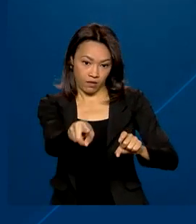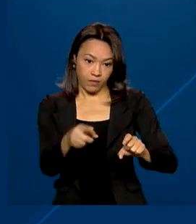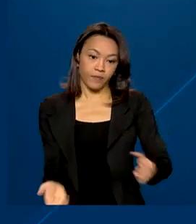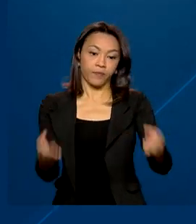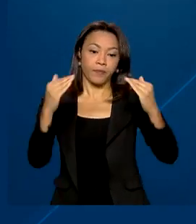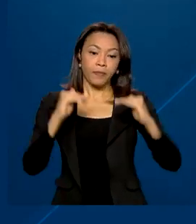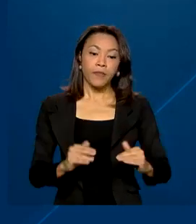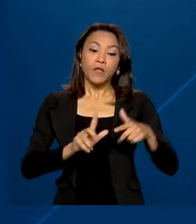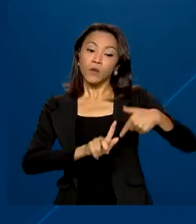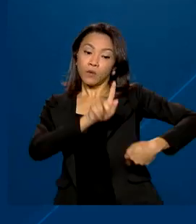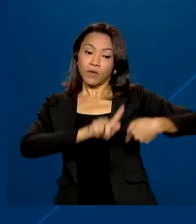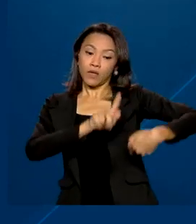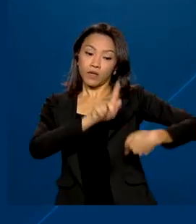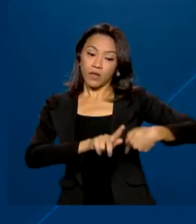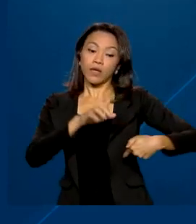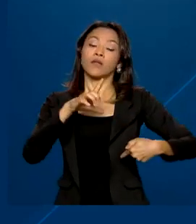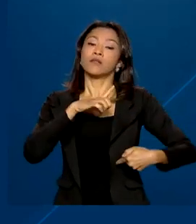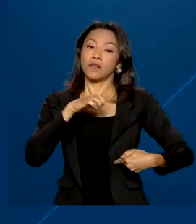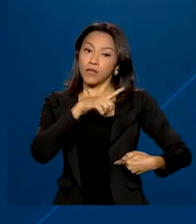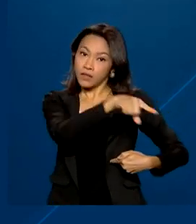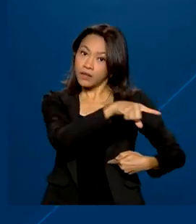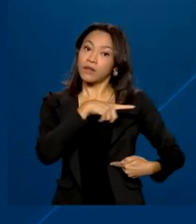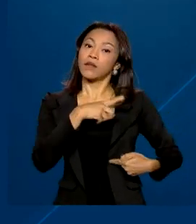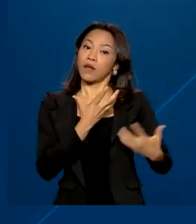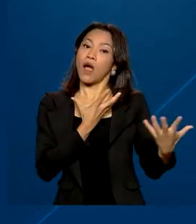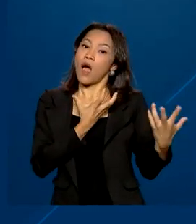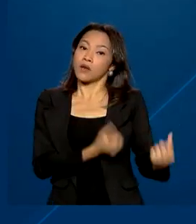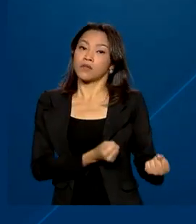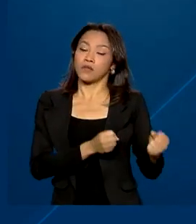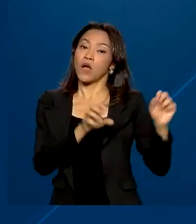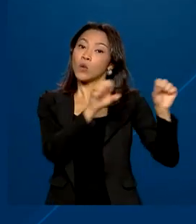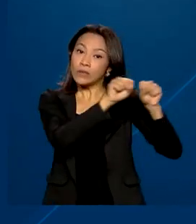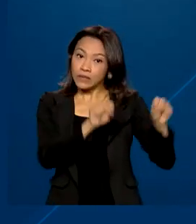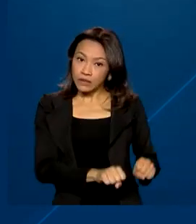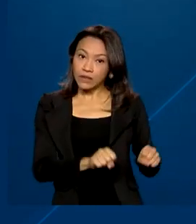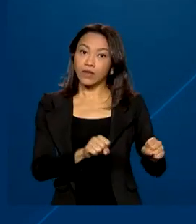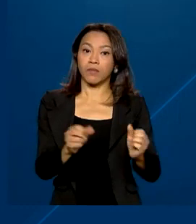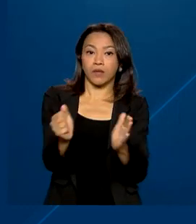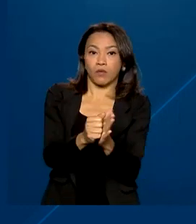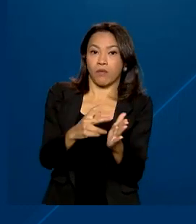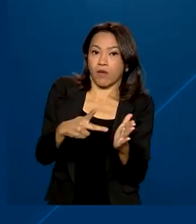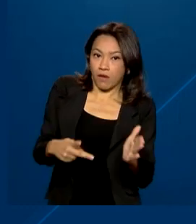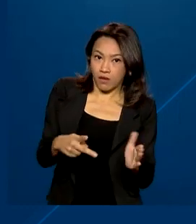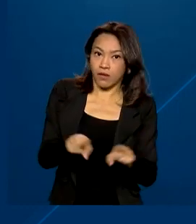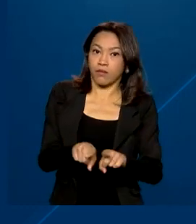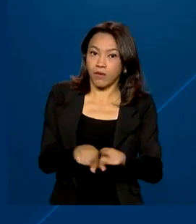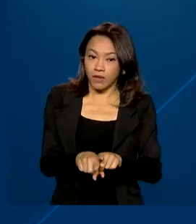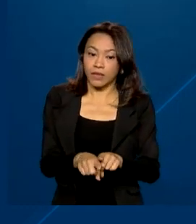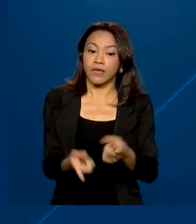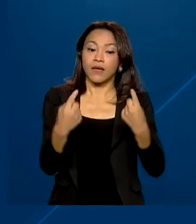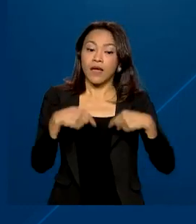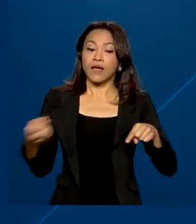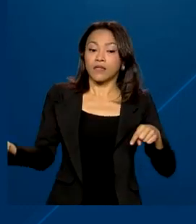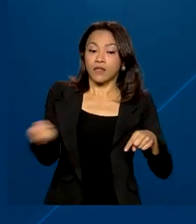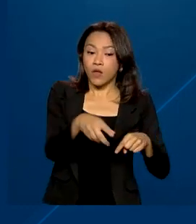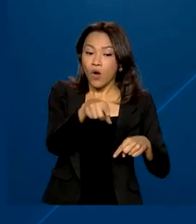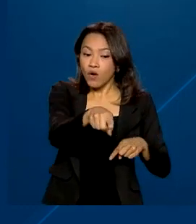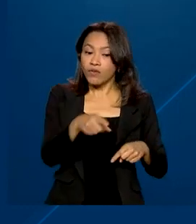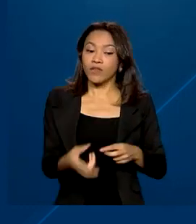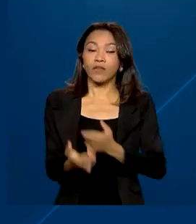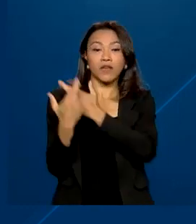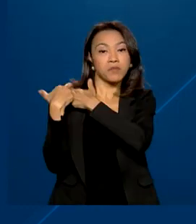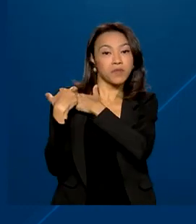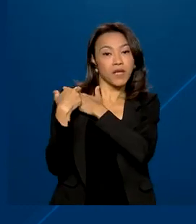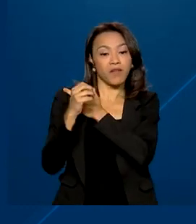está registrado, tenha aderido ao novo sistema de autorização digital. A nova ferramenta foi desenvolvida pelo